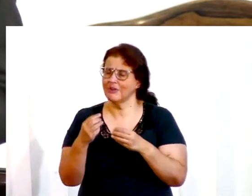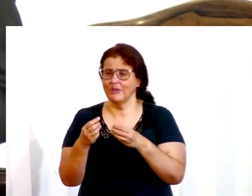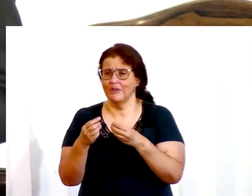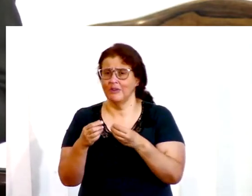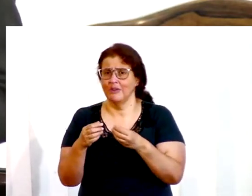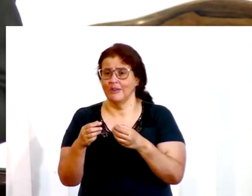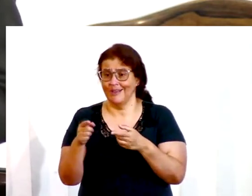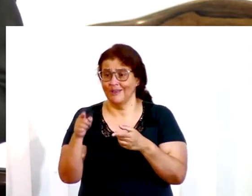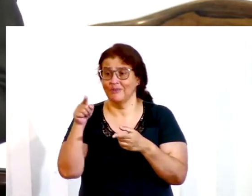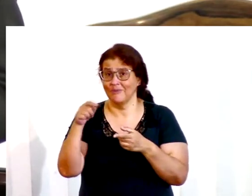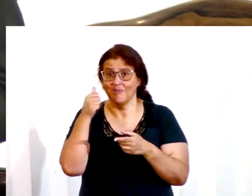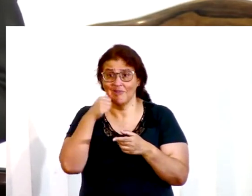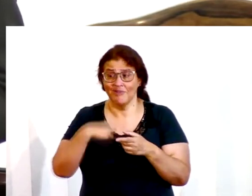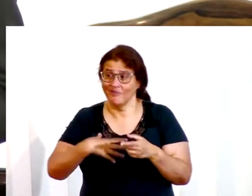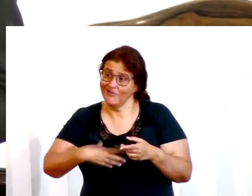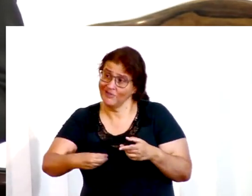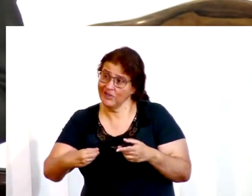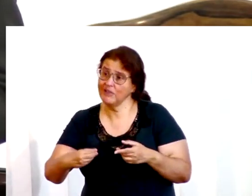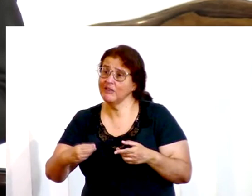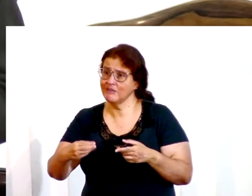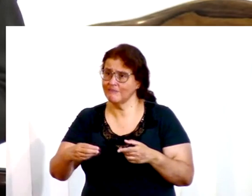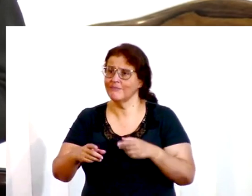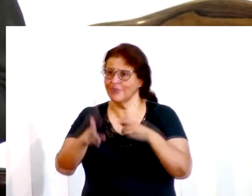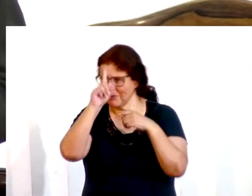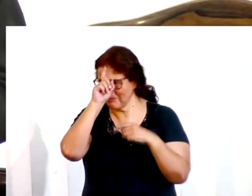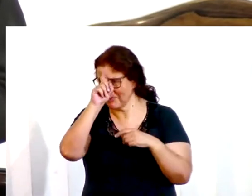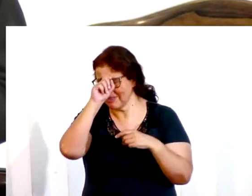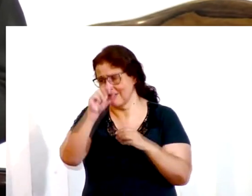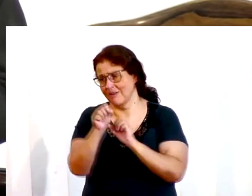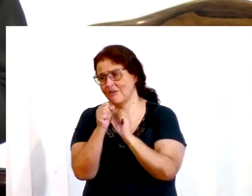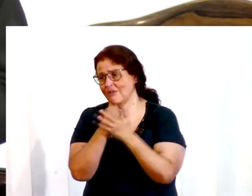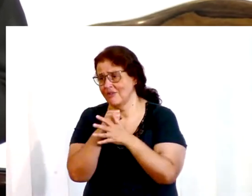filha. Eu disse: